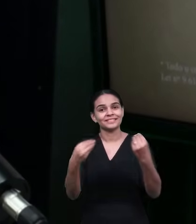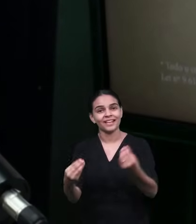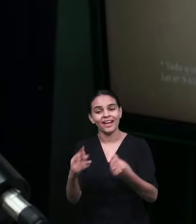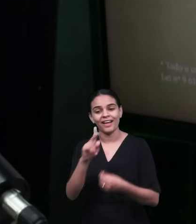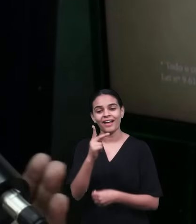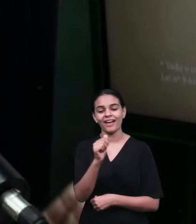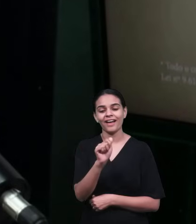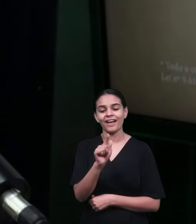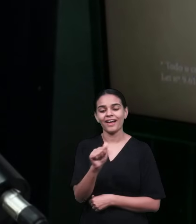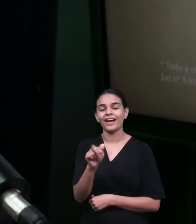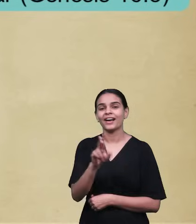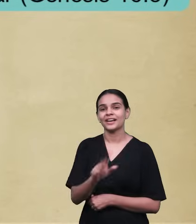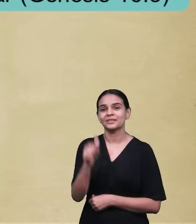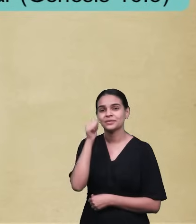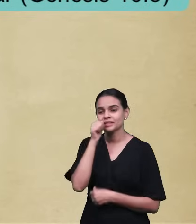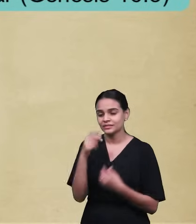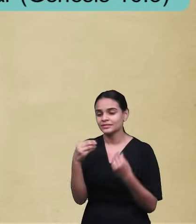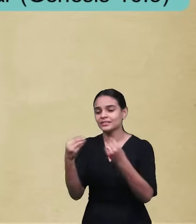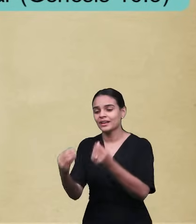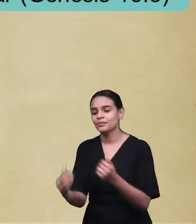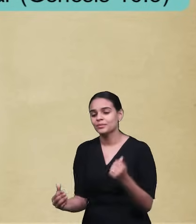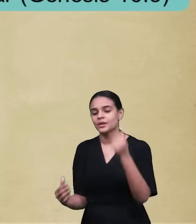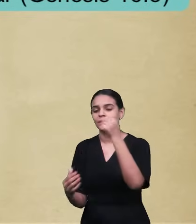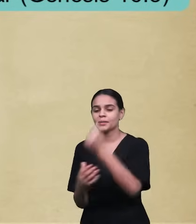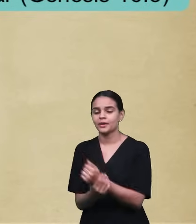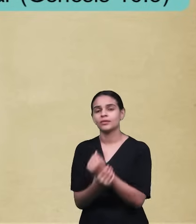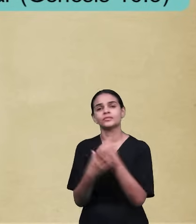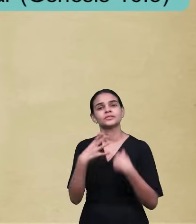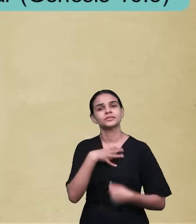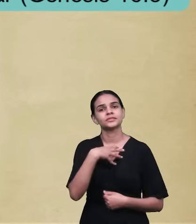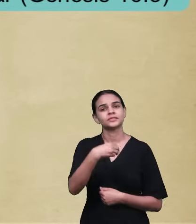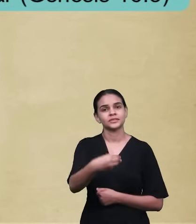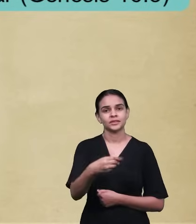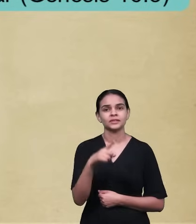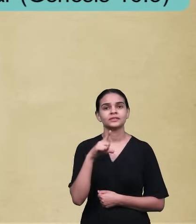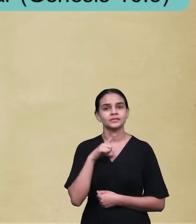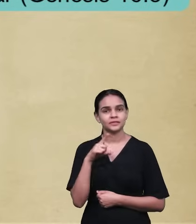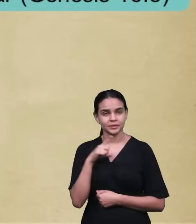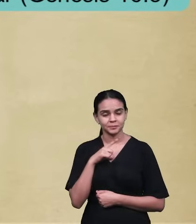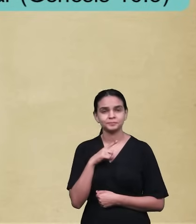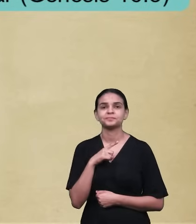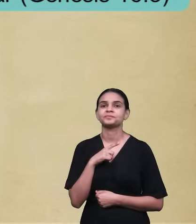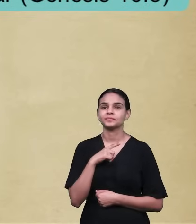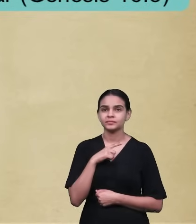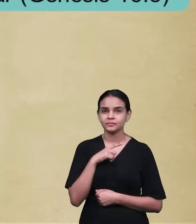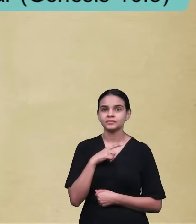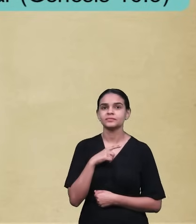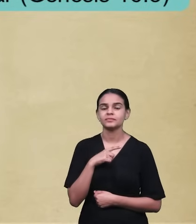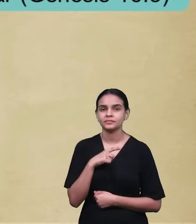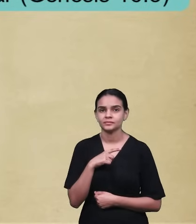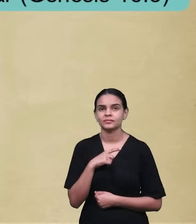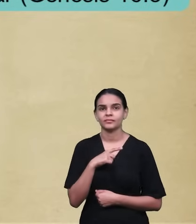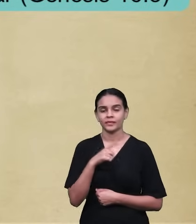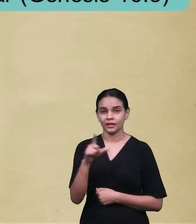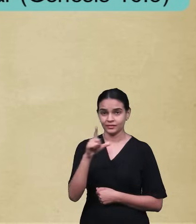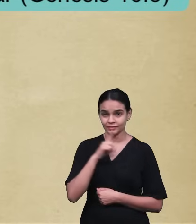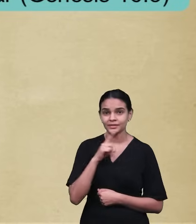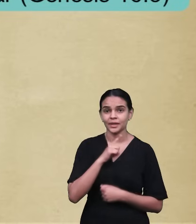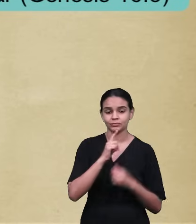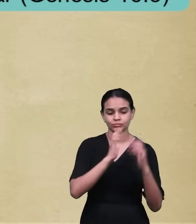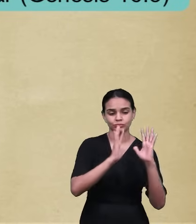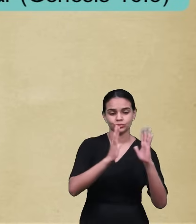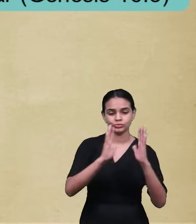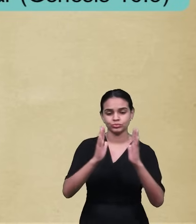ali a questão do conflito. Eu acho que tem até um slide, né, sobre essa ordem